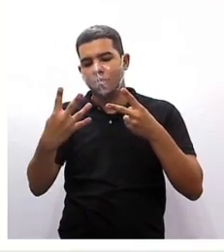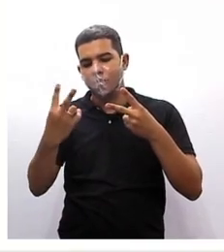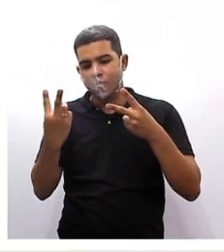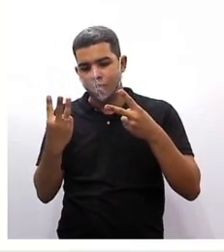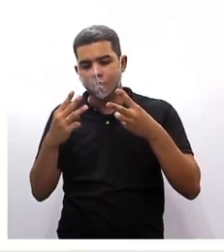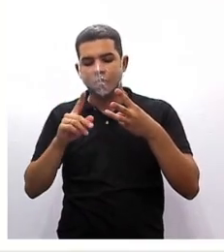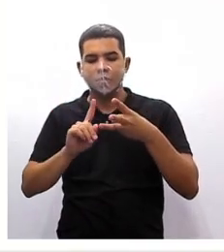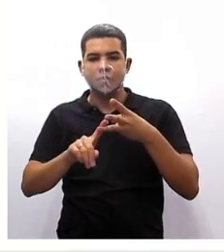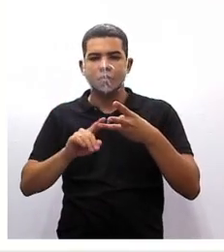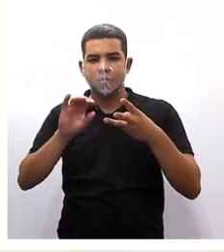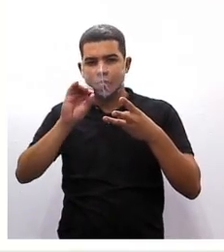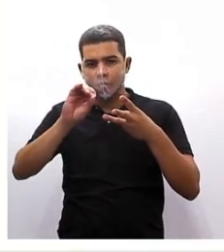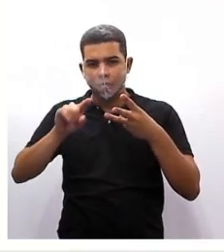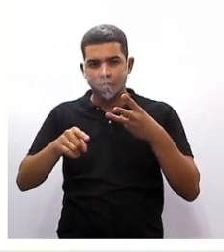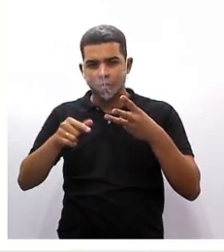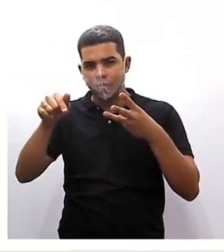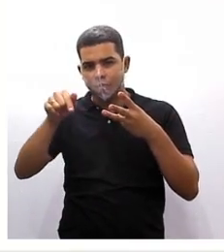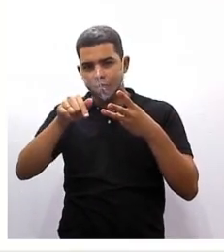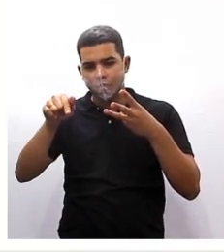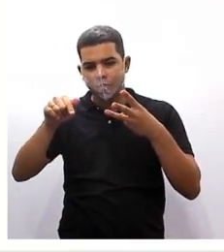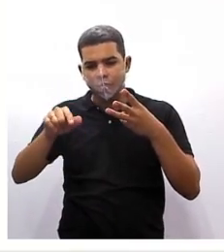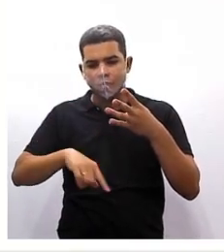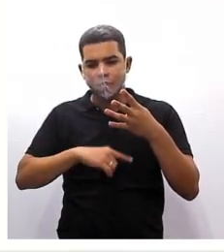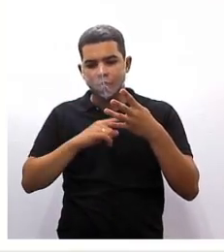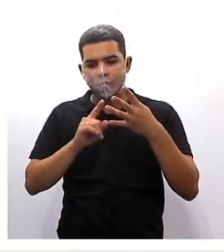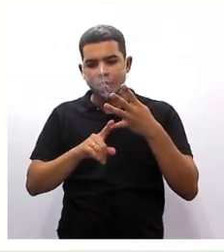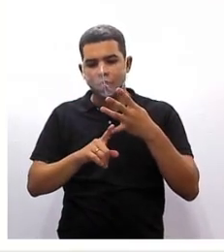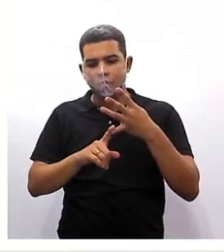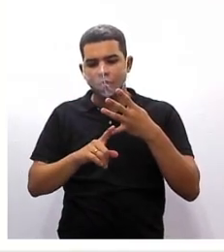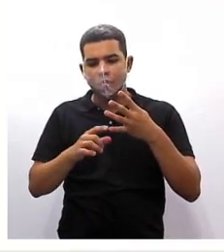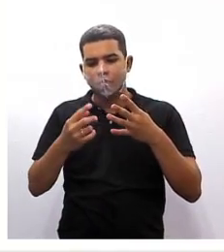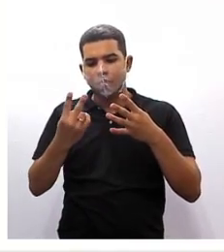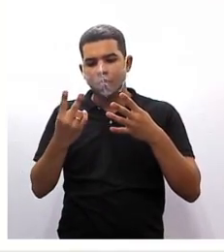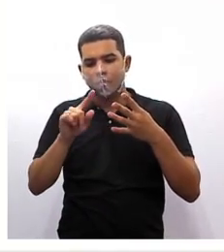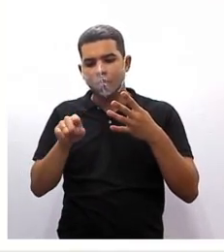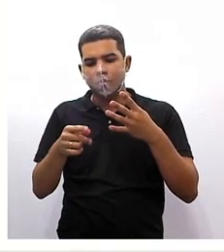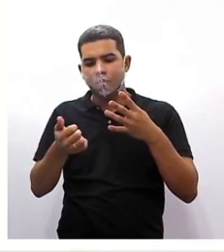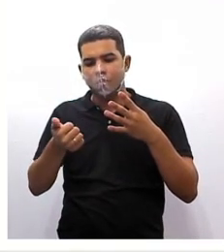1,43. Um biscoito, 0,75. Um suco,